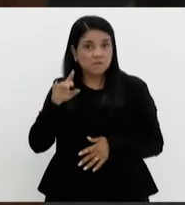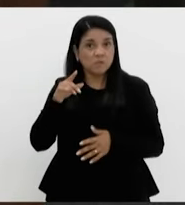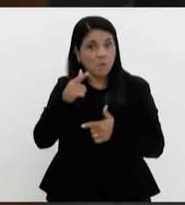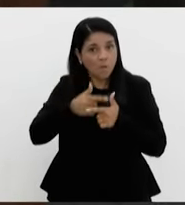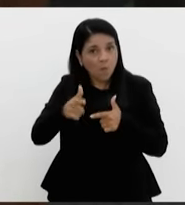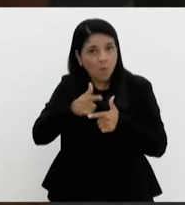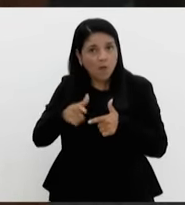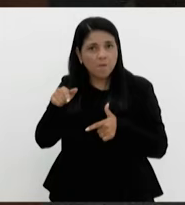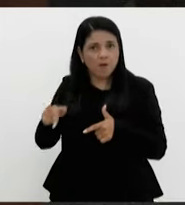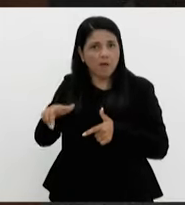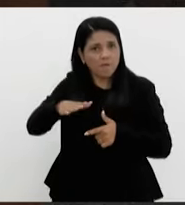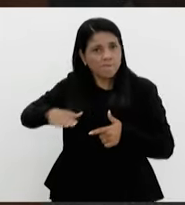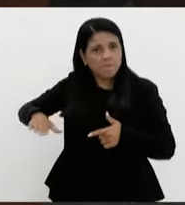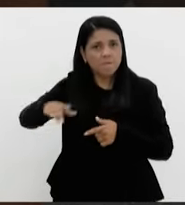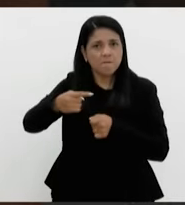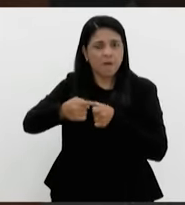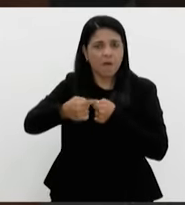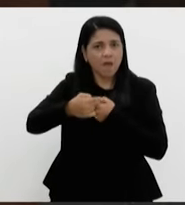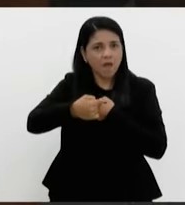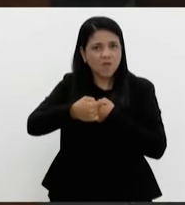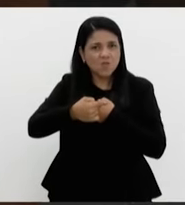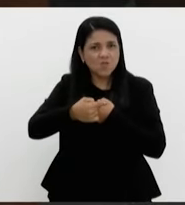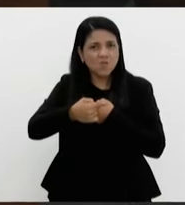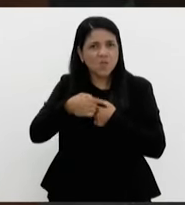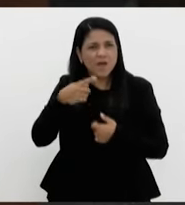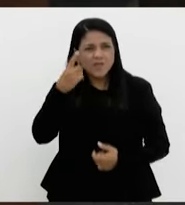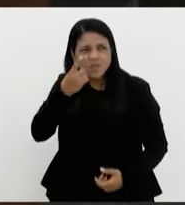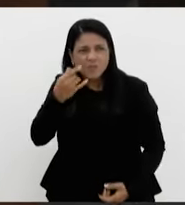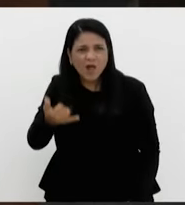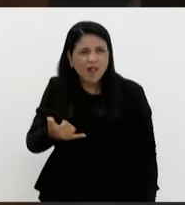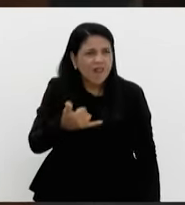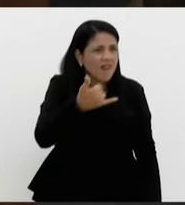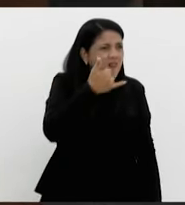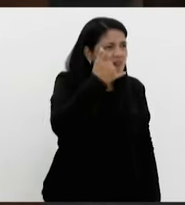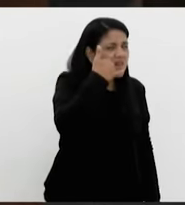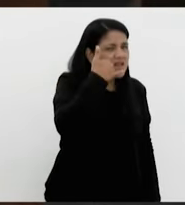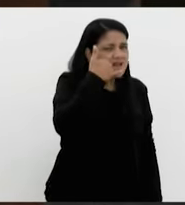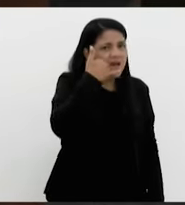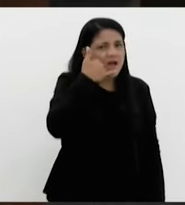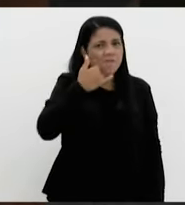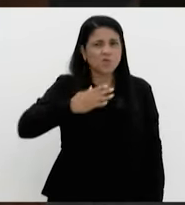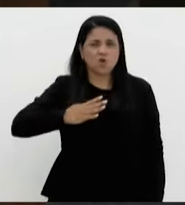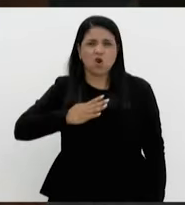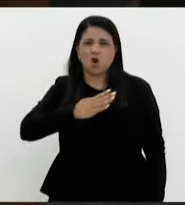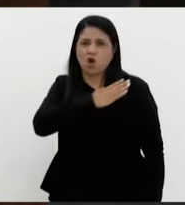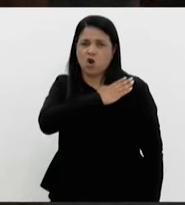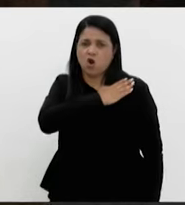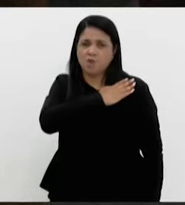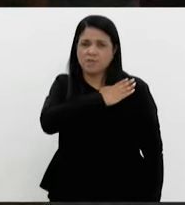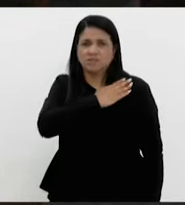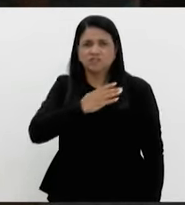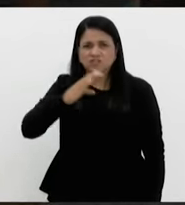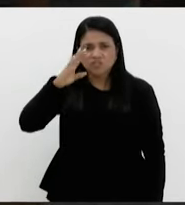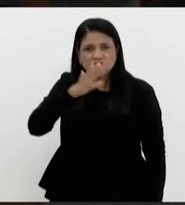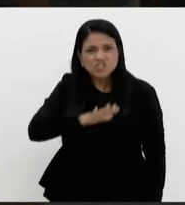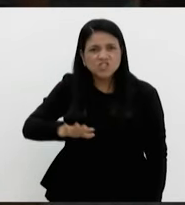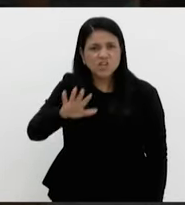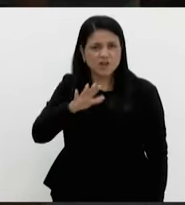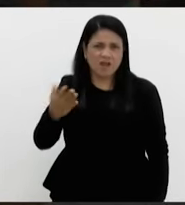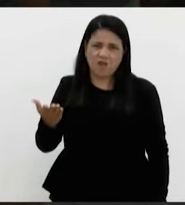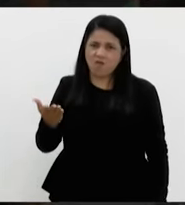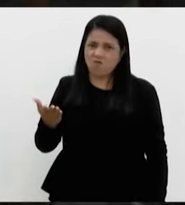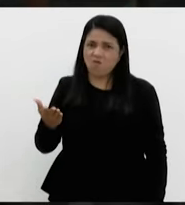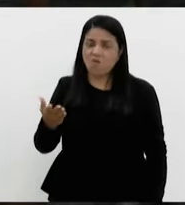necessidade de uma deputada ligar para o comandante-geral. Então, que a gente tenha verdadeiramente um